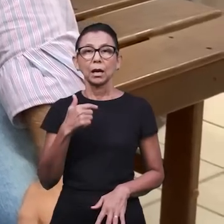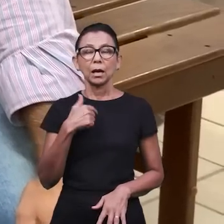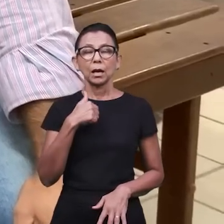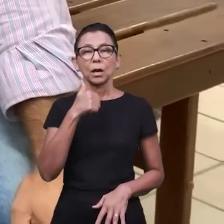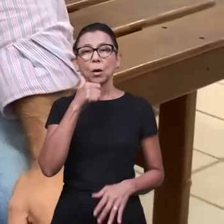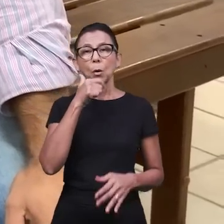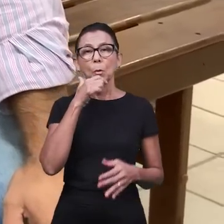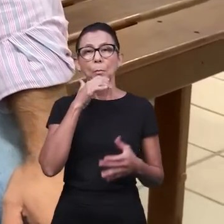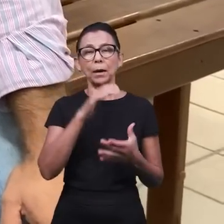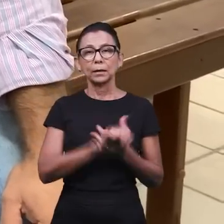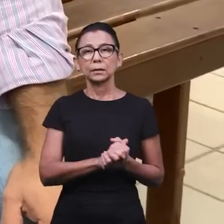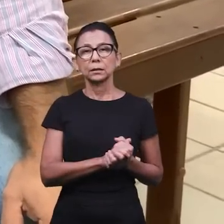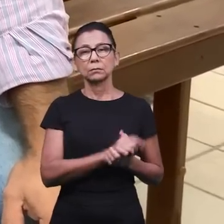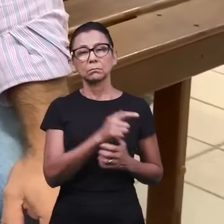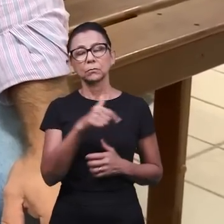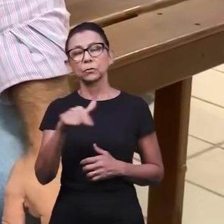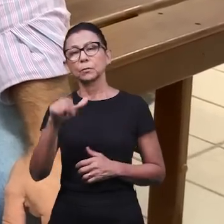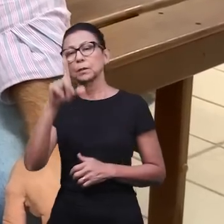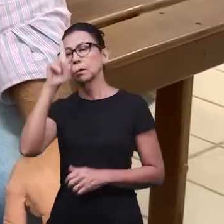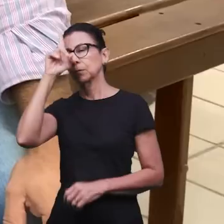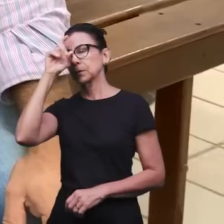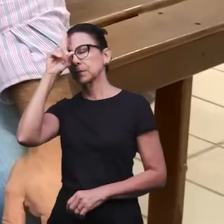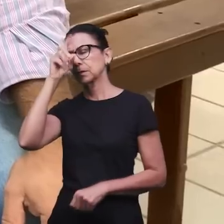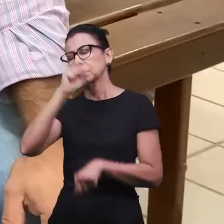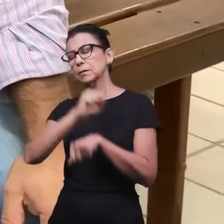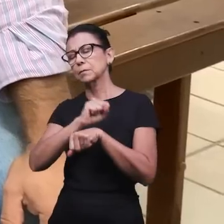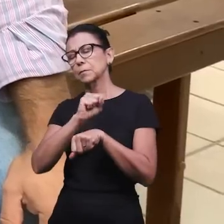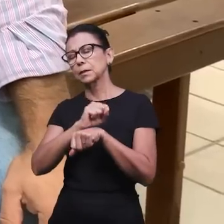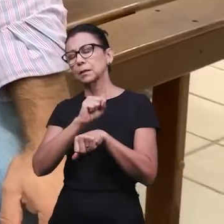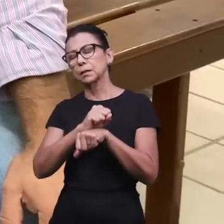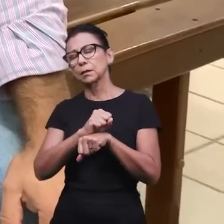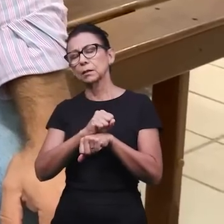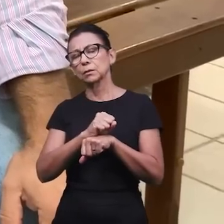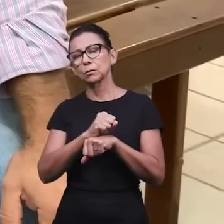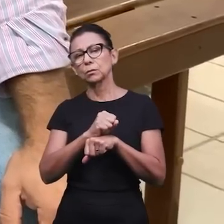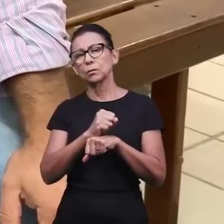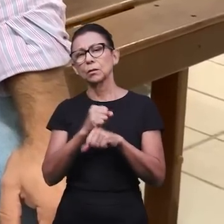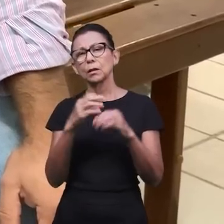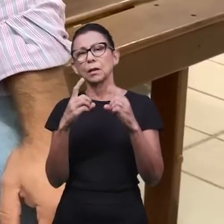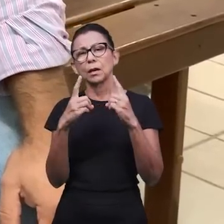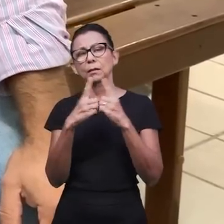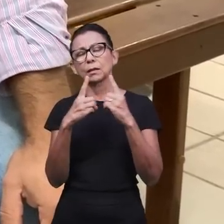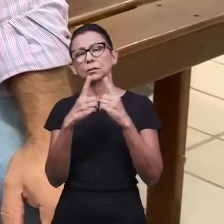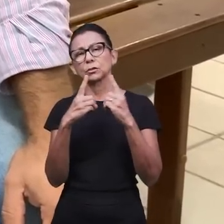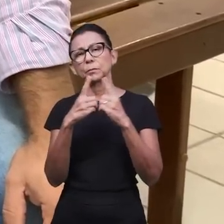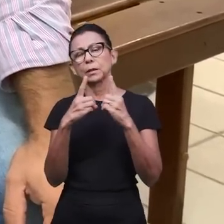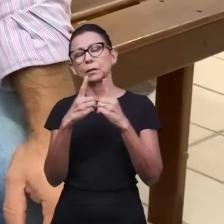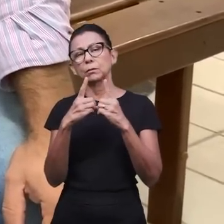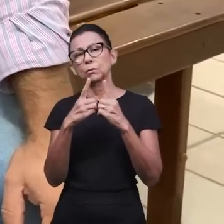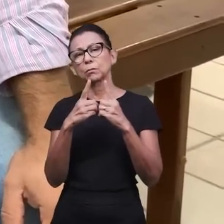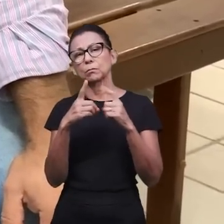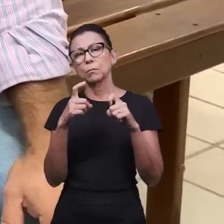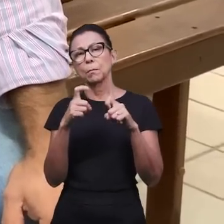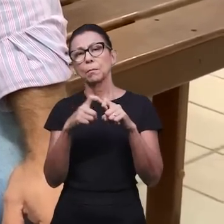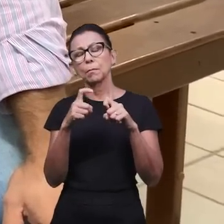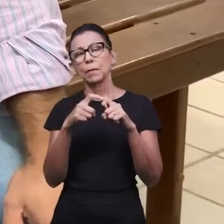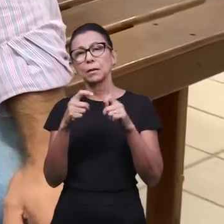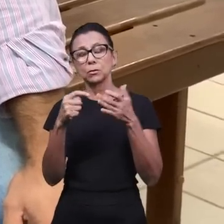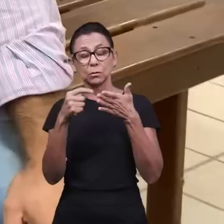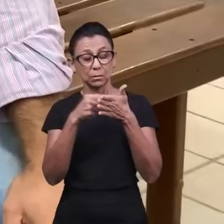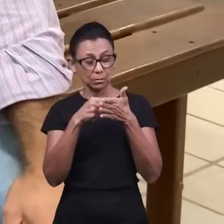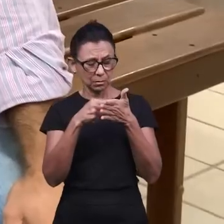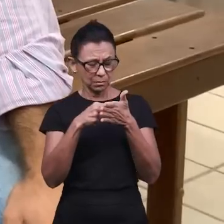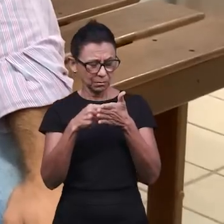e esperamos o médico me chamar. O médico me examinou, me chamou, me examinou e falou para